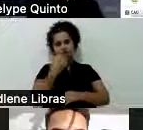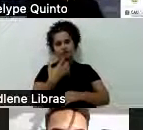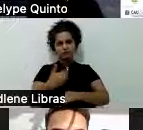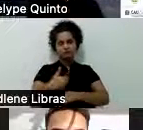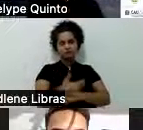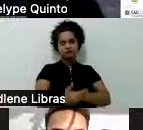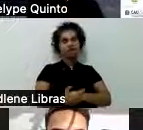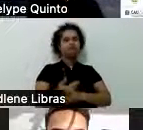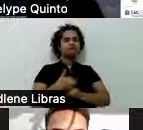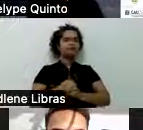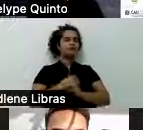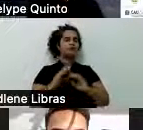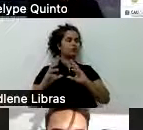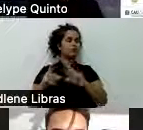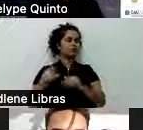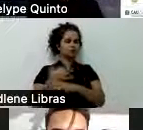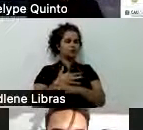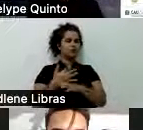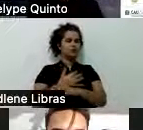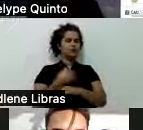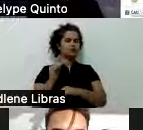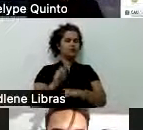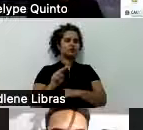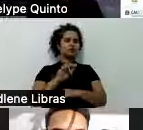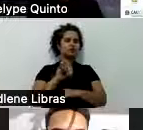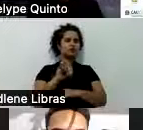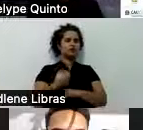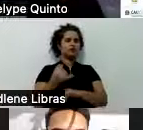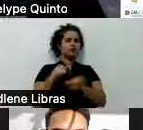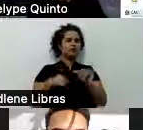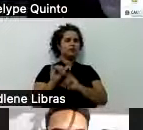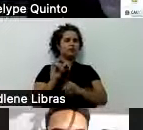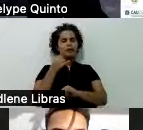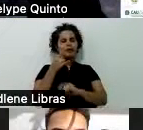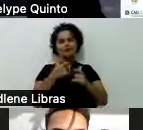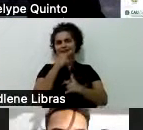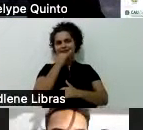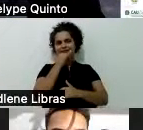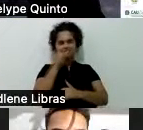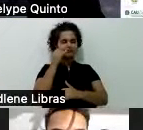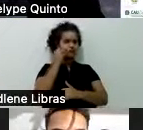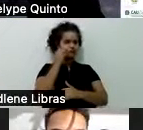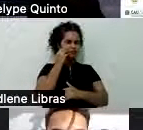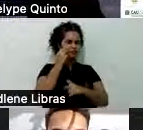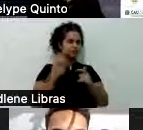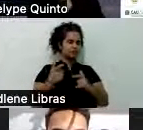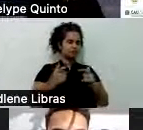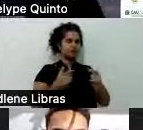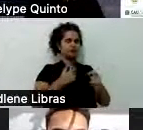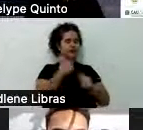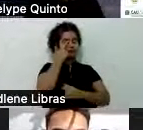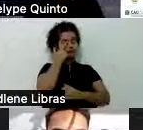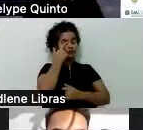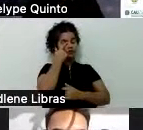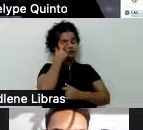todos esses casos, a cidade é usada como um laboratório para testar as ideias em escala real. Então, uma